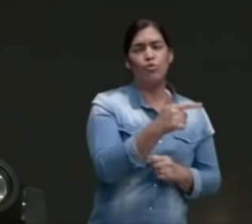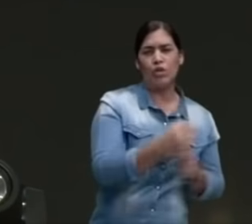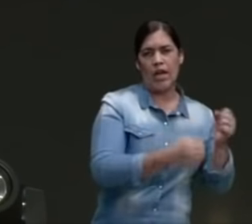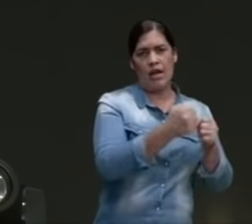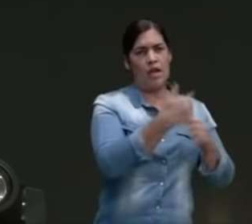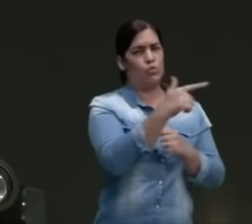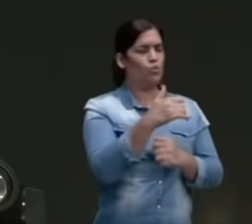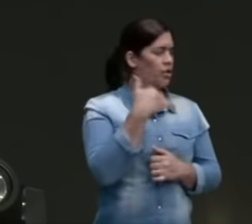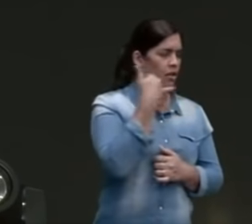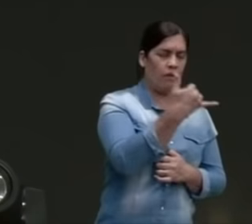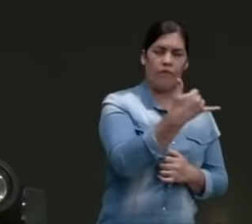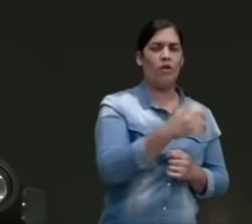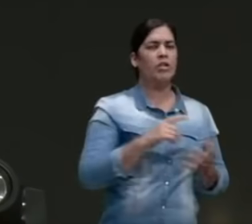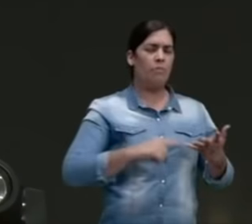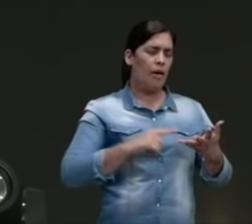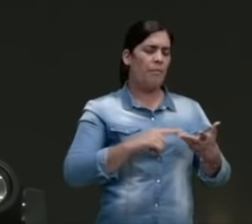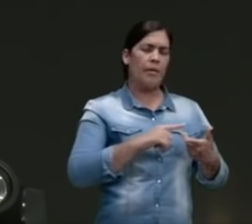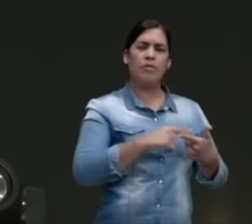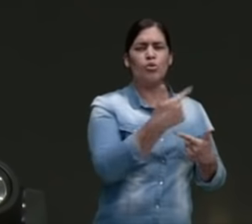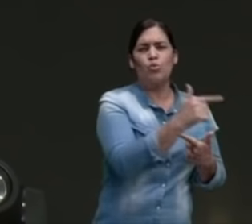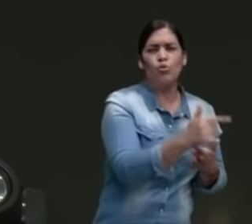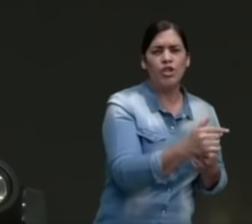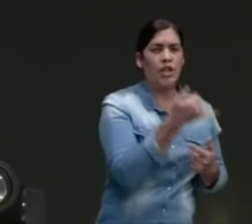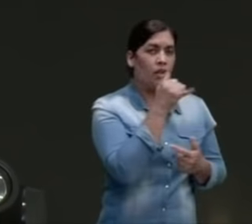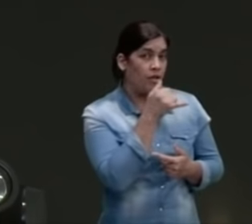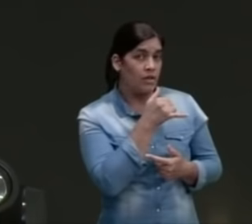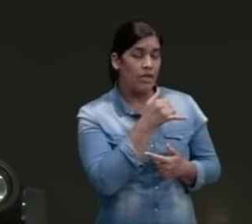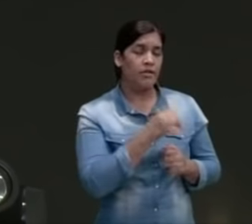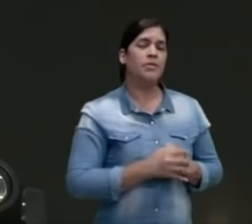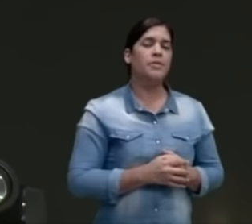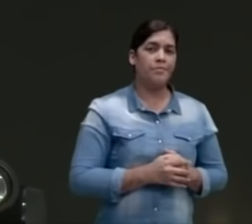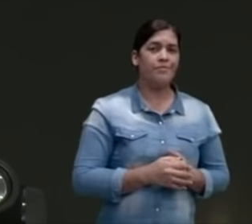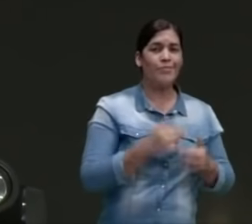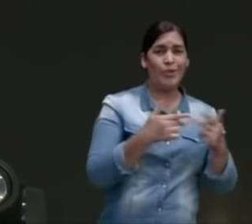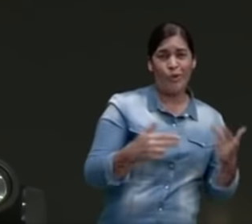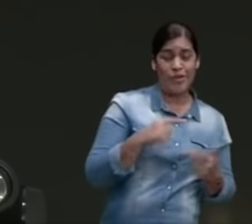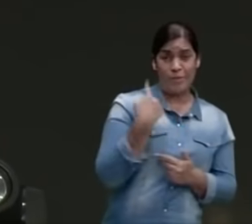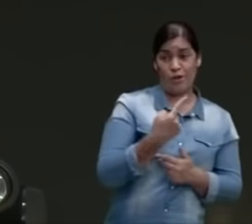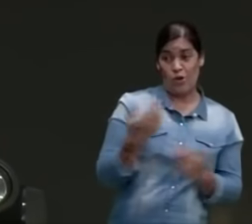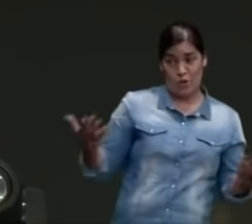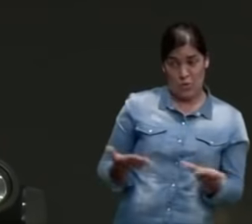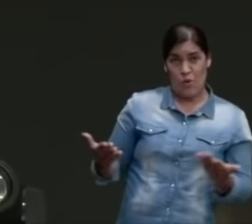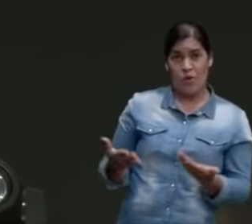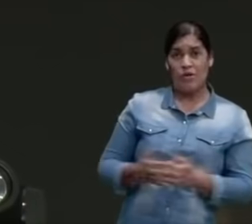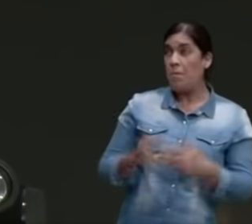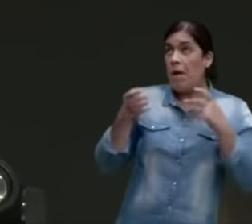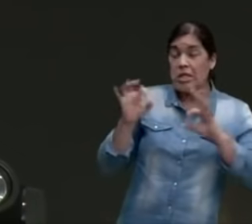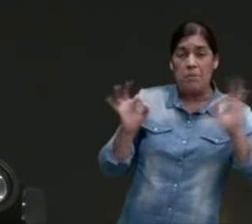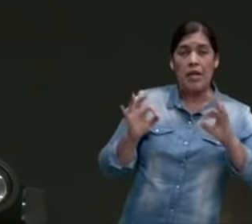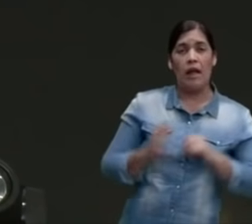carro, telefone, não existia rede elétrica. Coisas que para nós hoje a gente nem